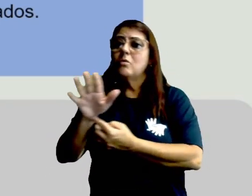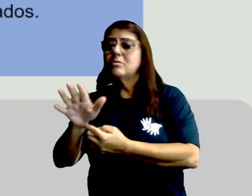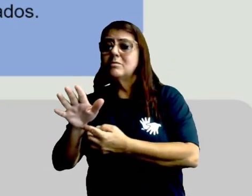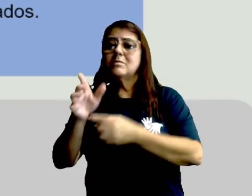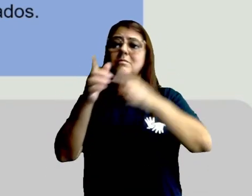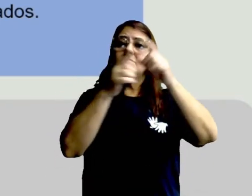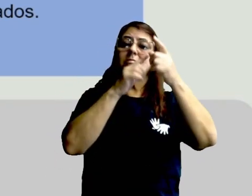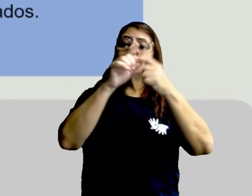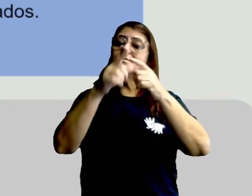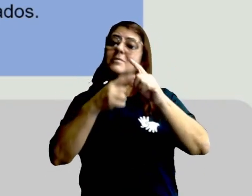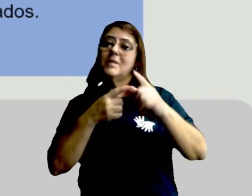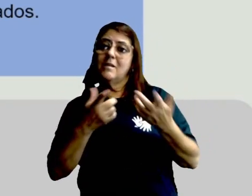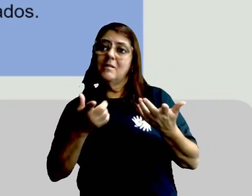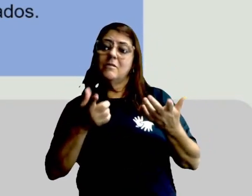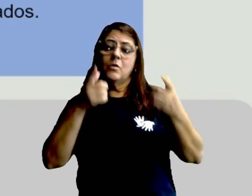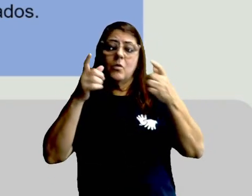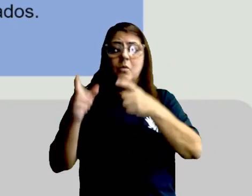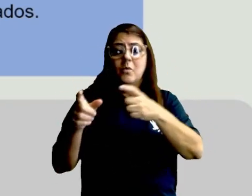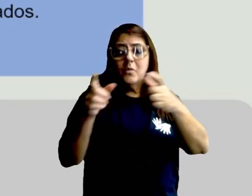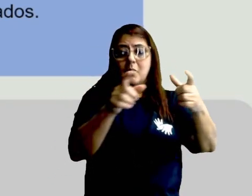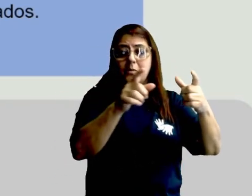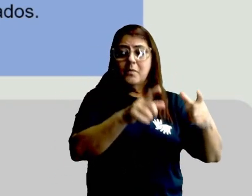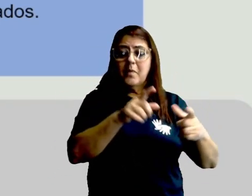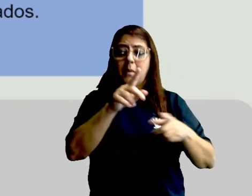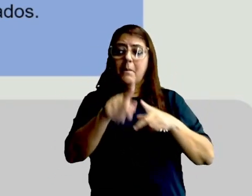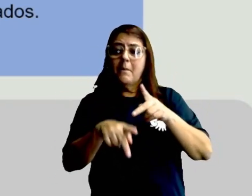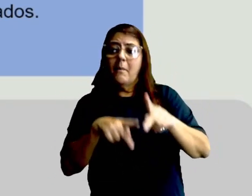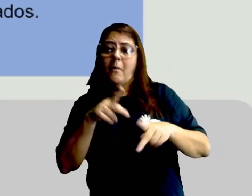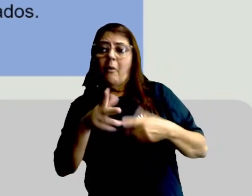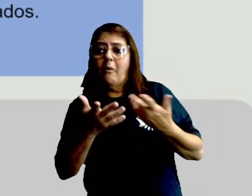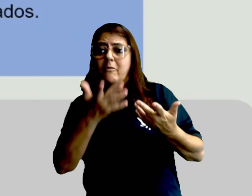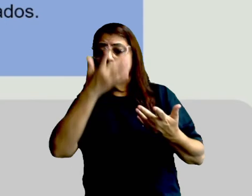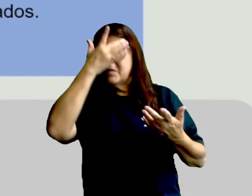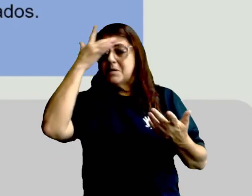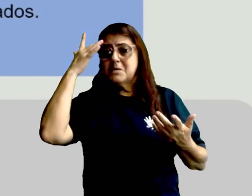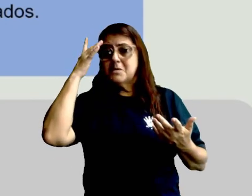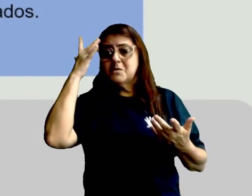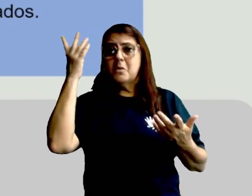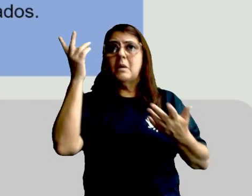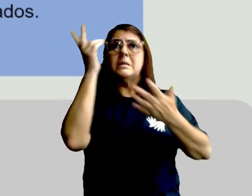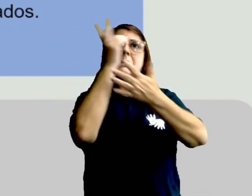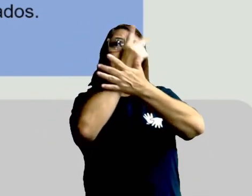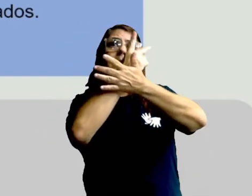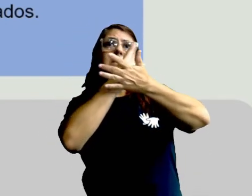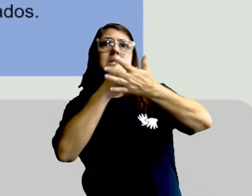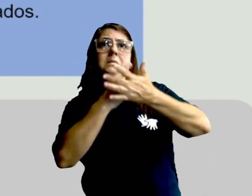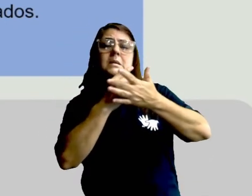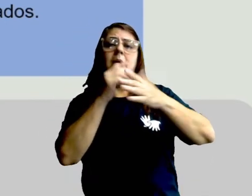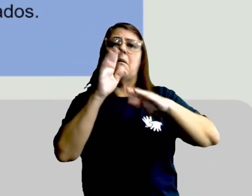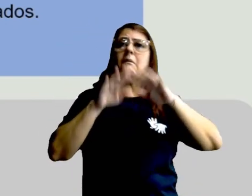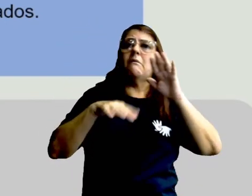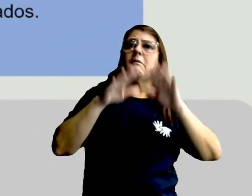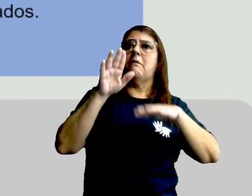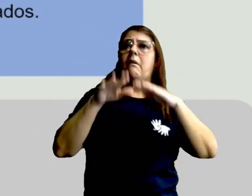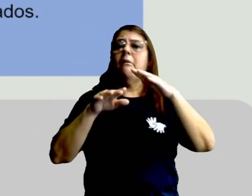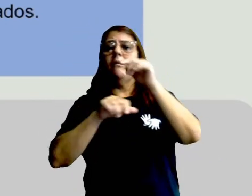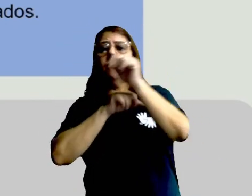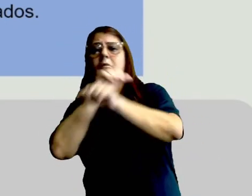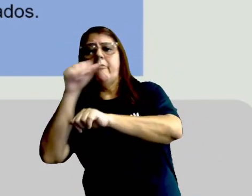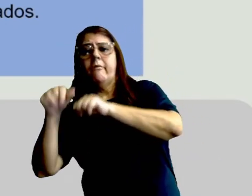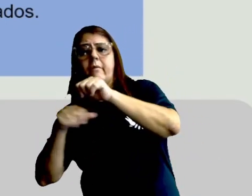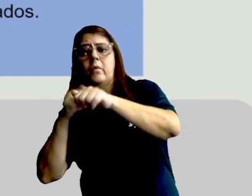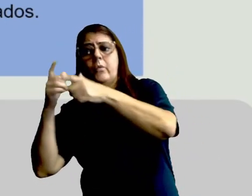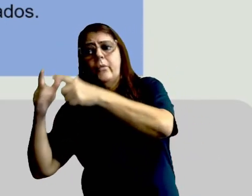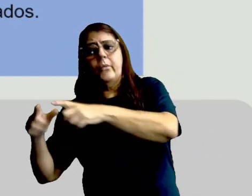né? Que em determinados povos, né, nem sempre eram os mesmos desenhos nas constelações, né?